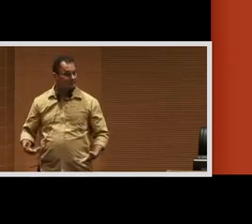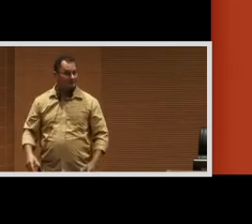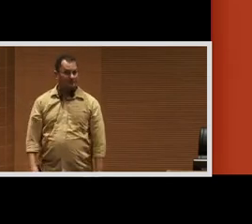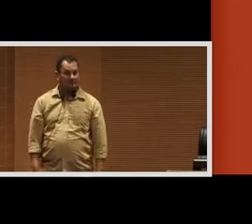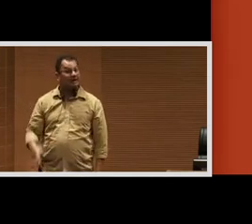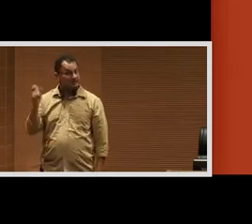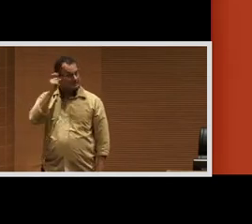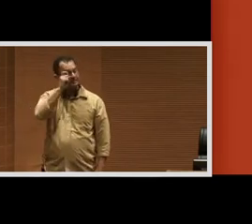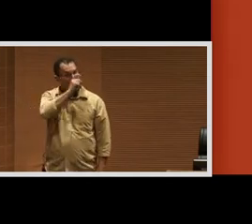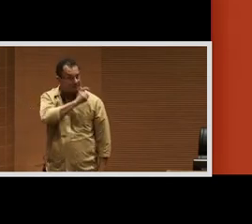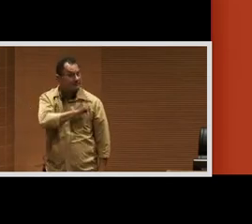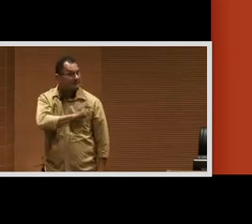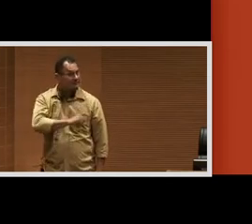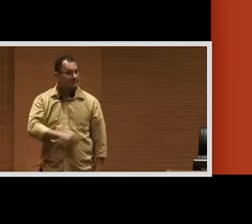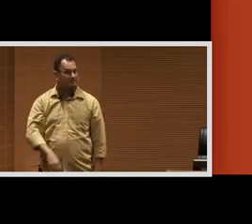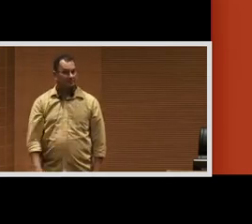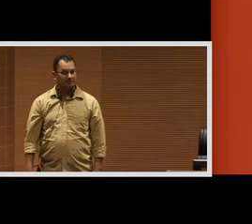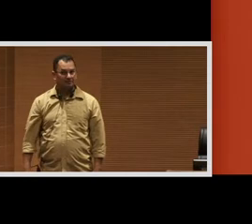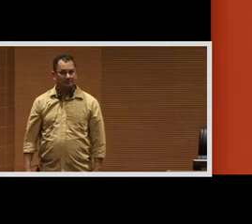É difícil, viu?